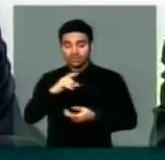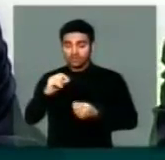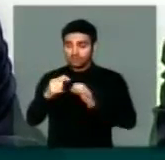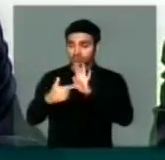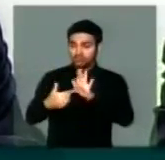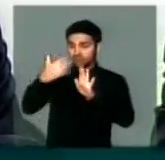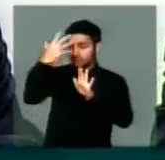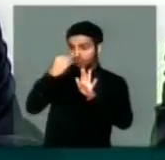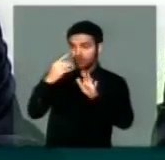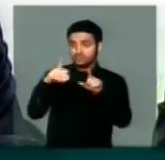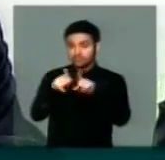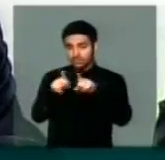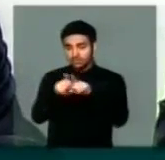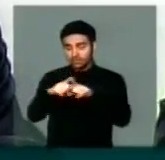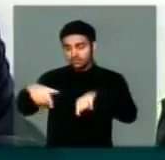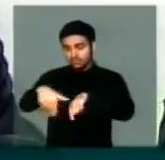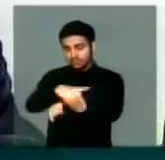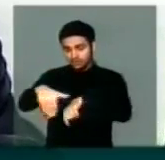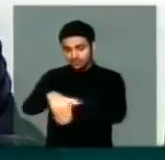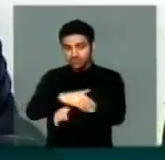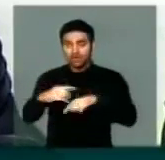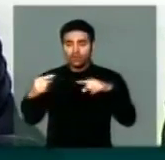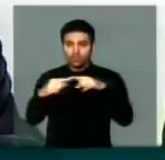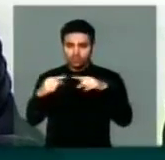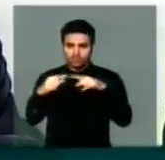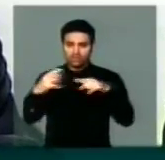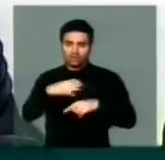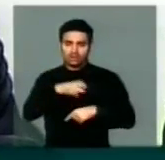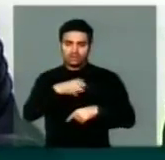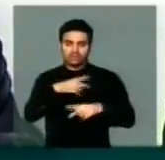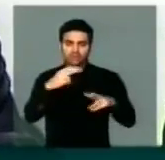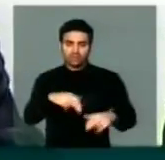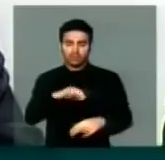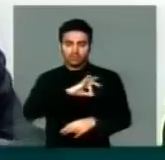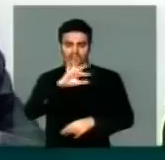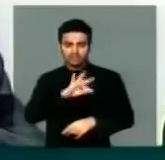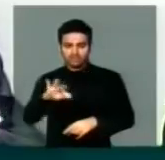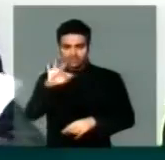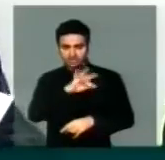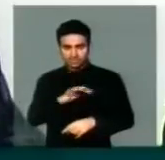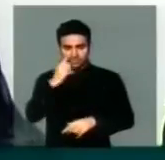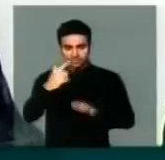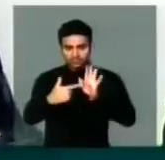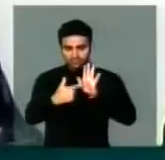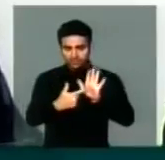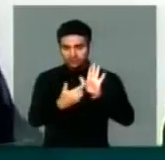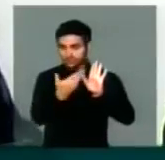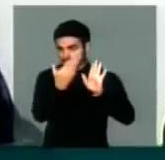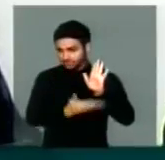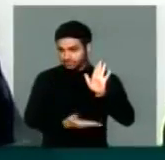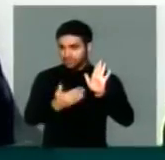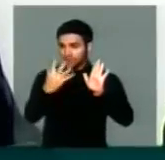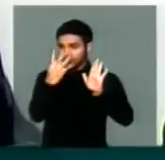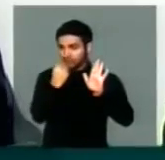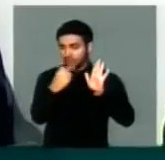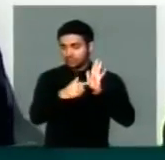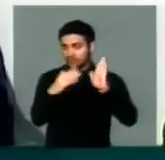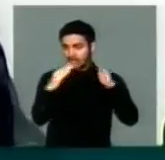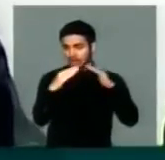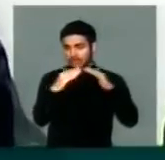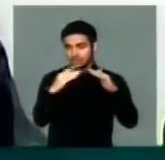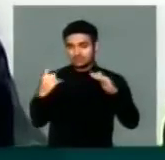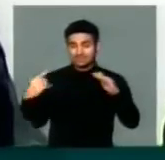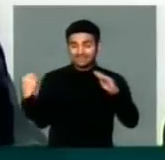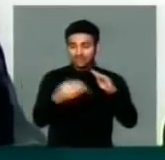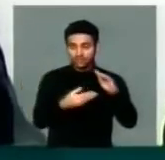foto, cujas características coincidiam com as apresentadas pelo policial federal. Veja essa imagem da referência, ou seja, o procurador reconhece